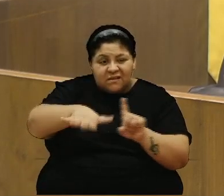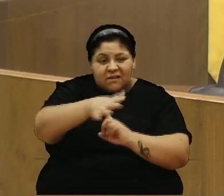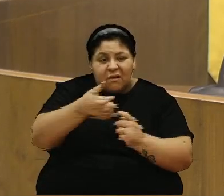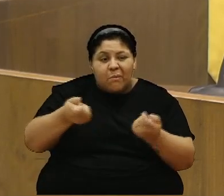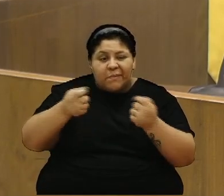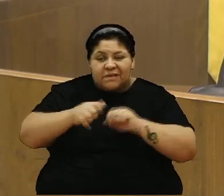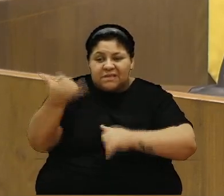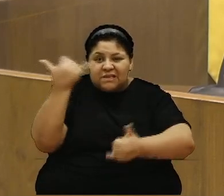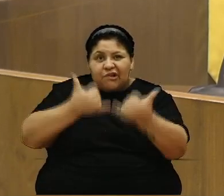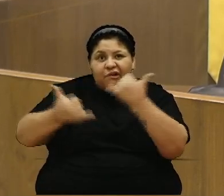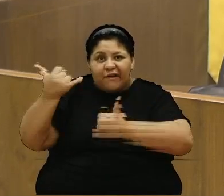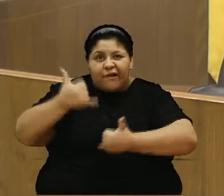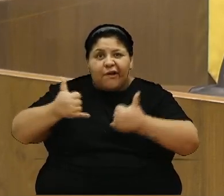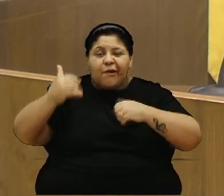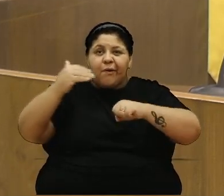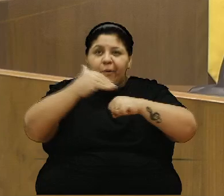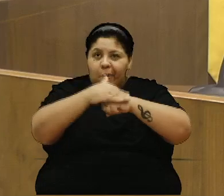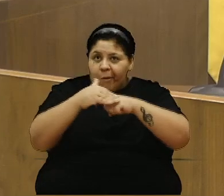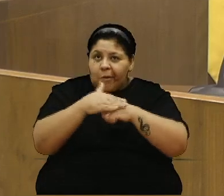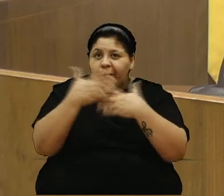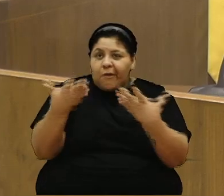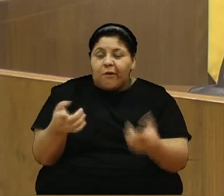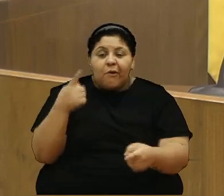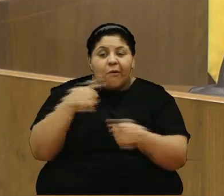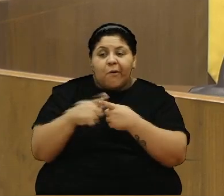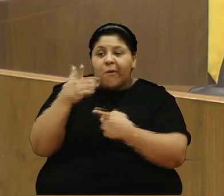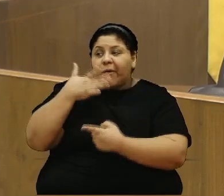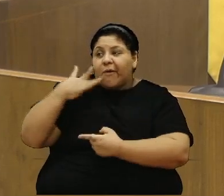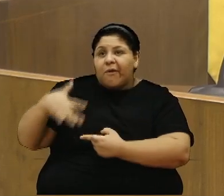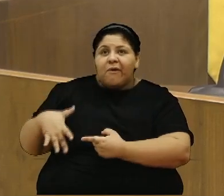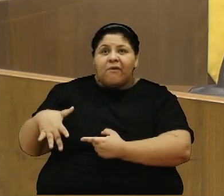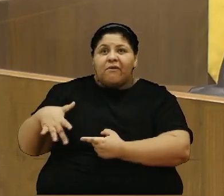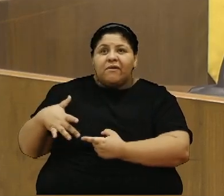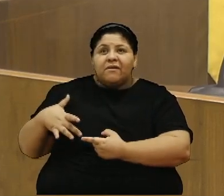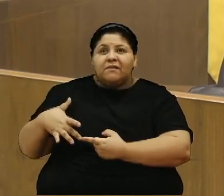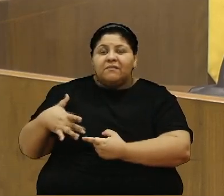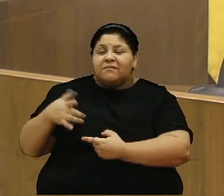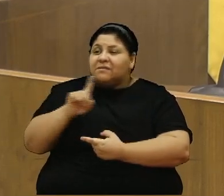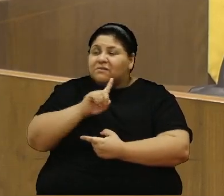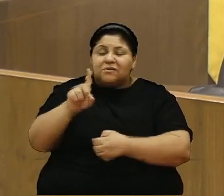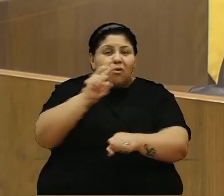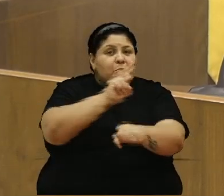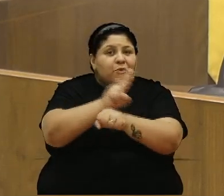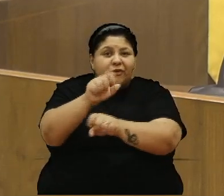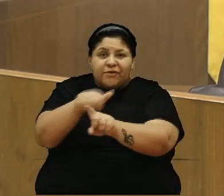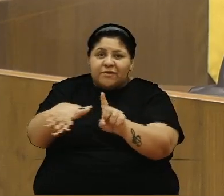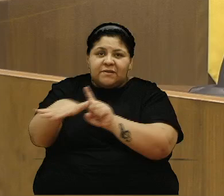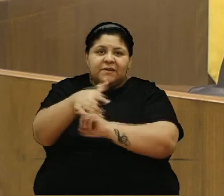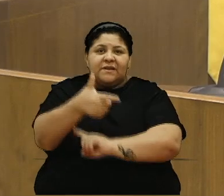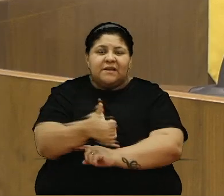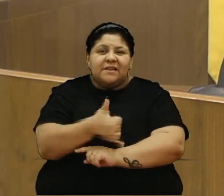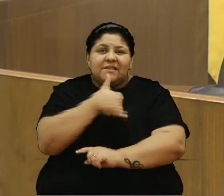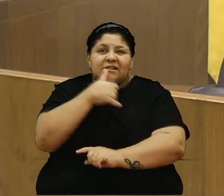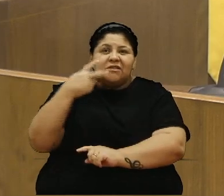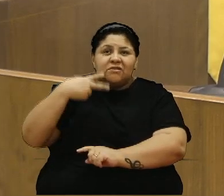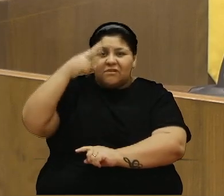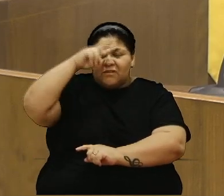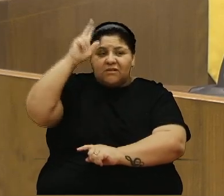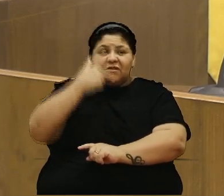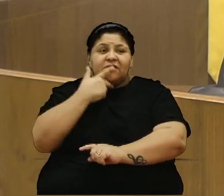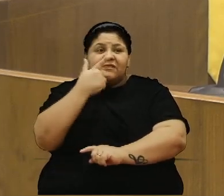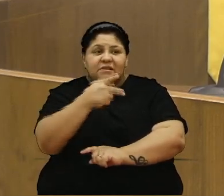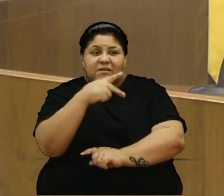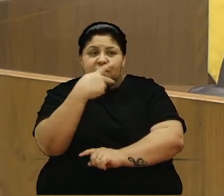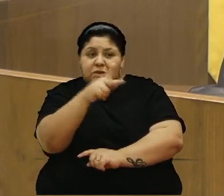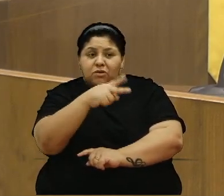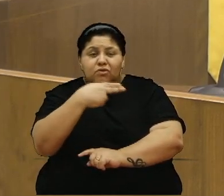ser informada, precisa ser dialogado, porque as crianças estão longe de ser protegidas na nossa sociedade. E é muito triste, vereador Edson, quando o senhor fala da sua